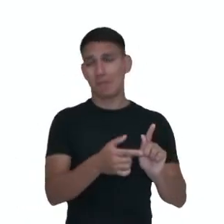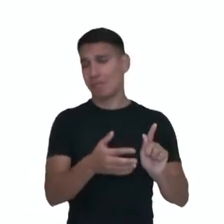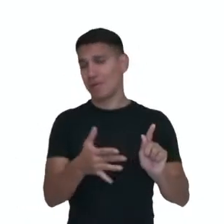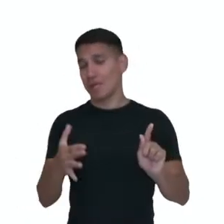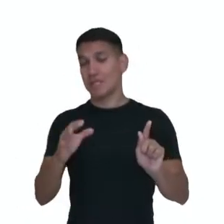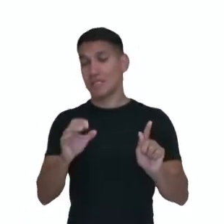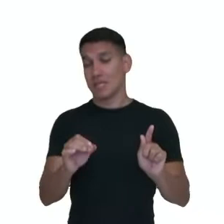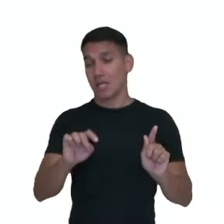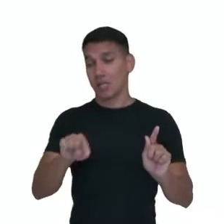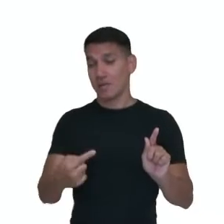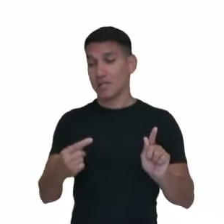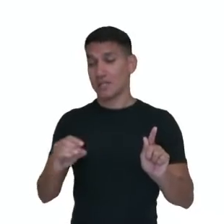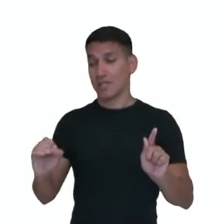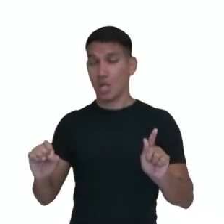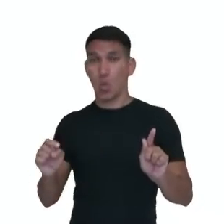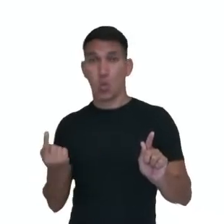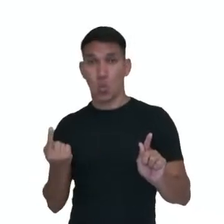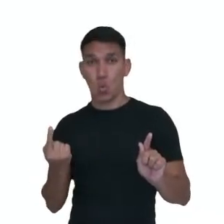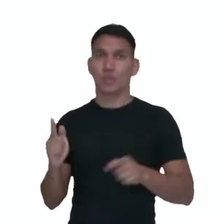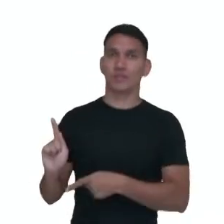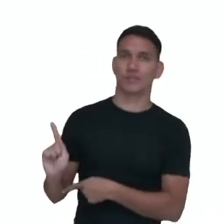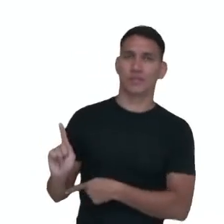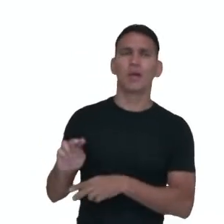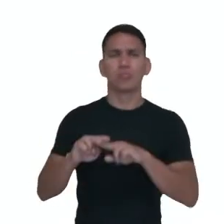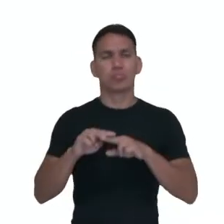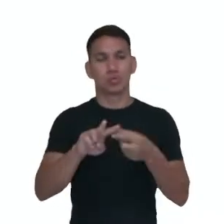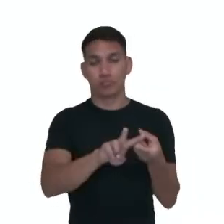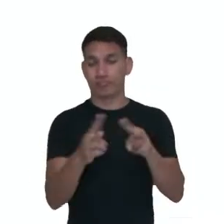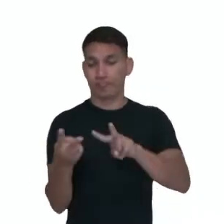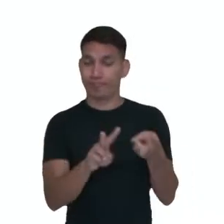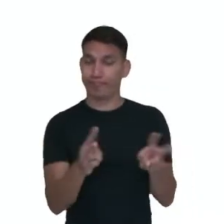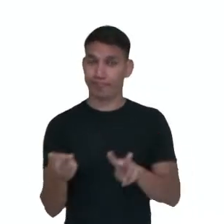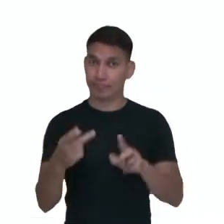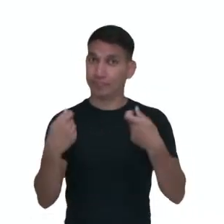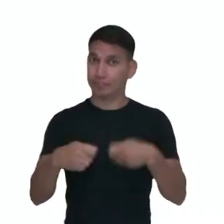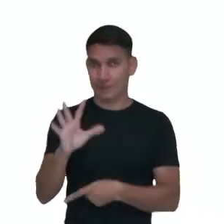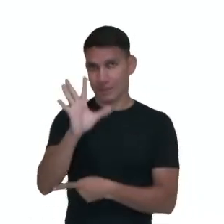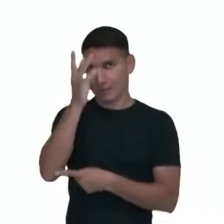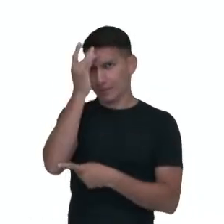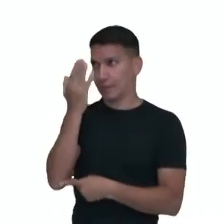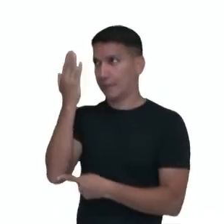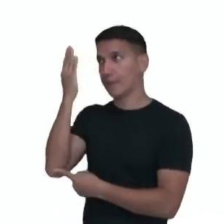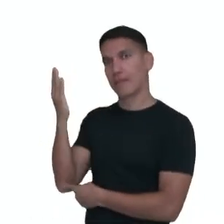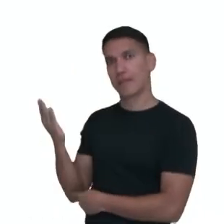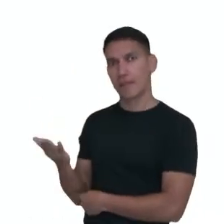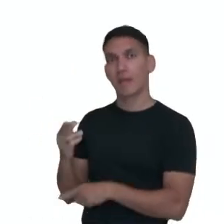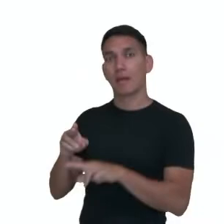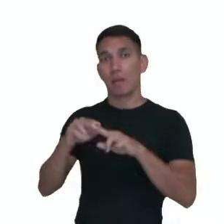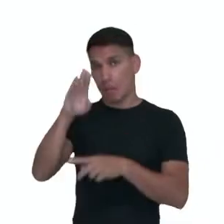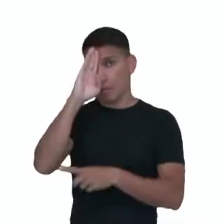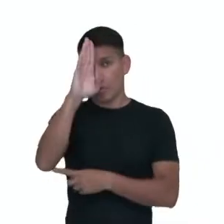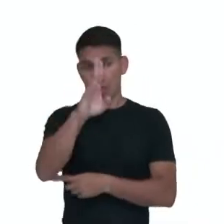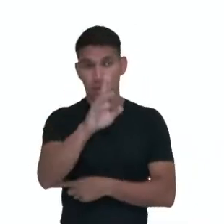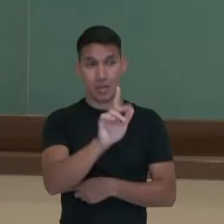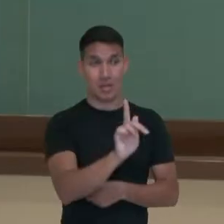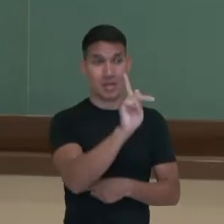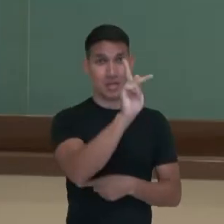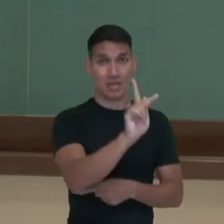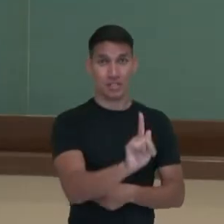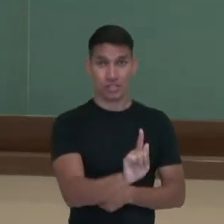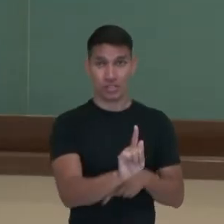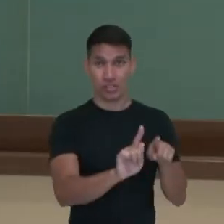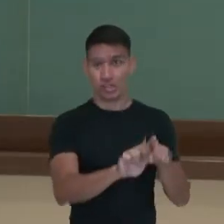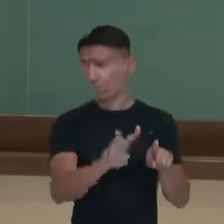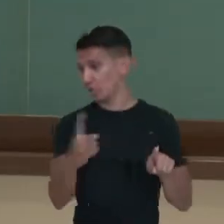são conversões importantes que você saiba, Principalmente aqui a conversão entre quilo e grama,